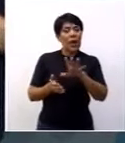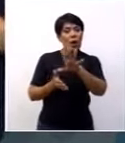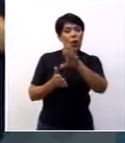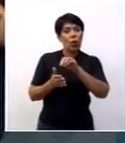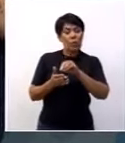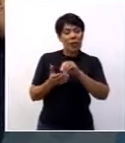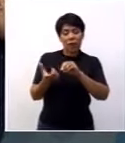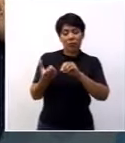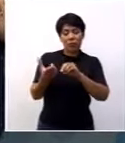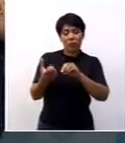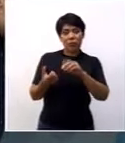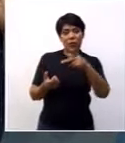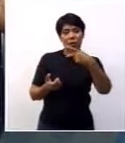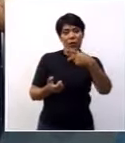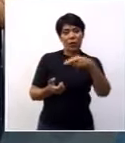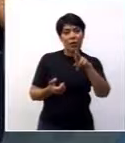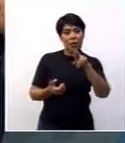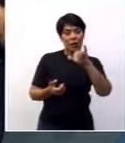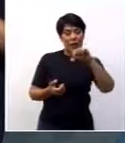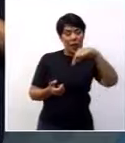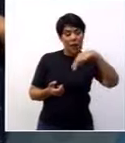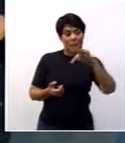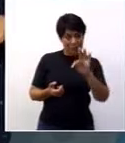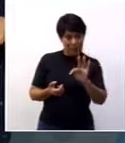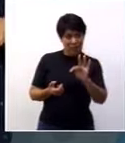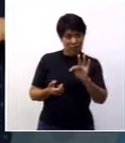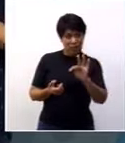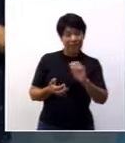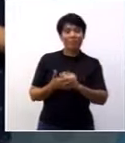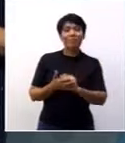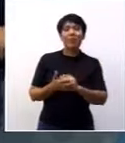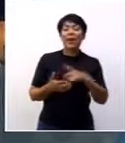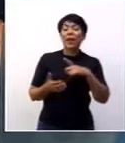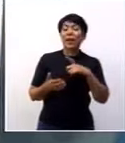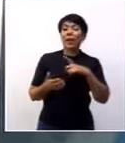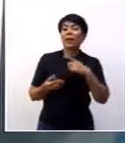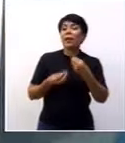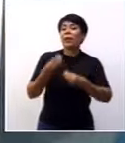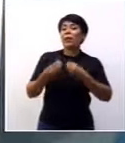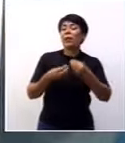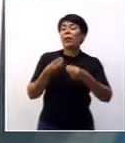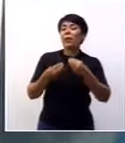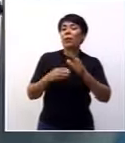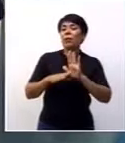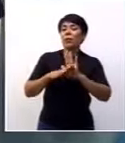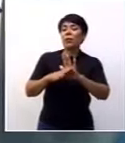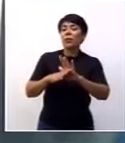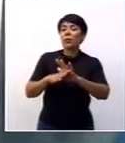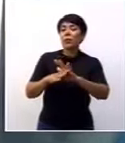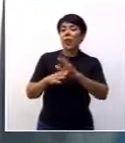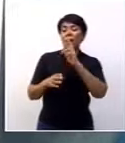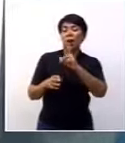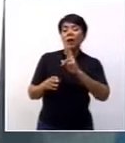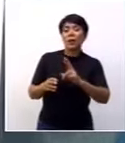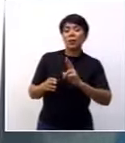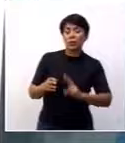na tela, porque esse print, inclusive, tem ali algumas indicações de como preencher o quadro que nós vamos ver mais à frente, ok?